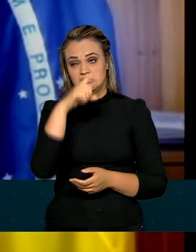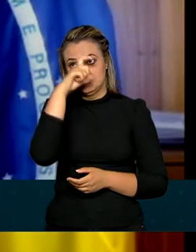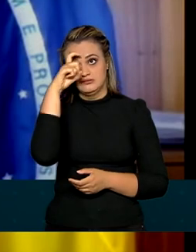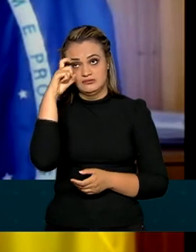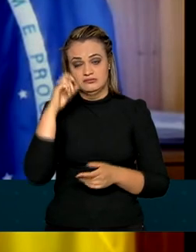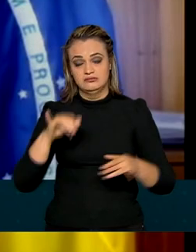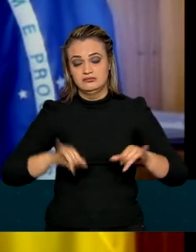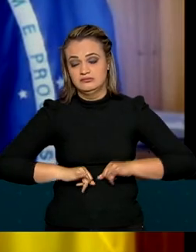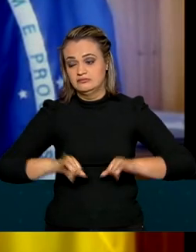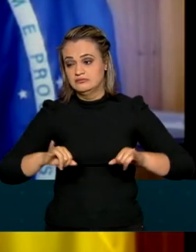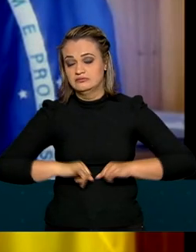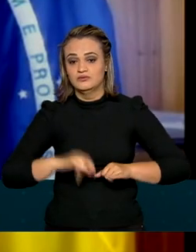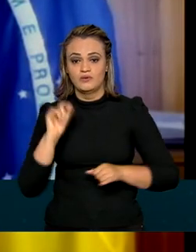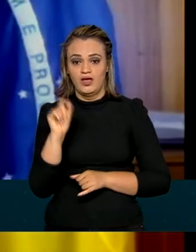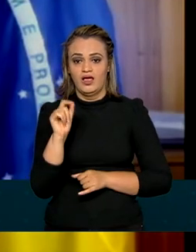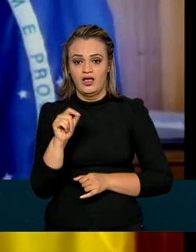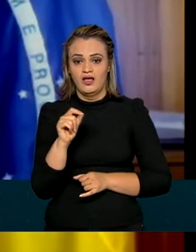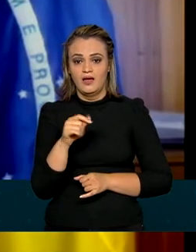Na verdade o suplício que era prova de vida